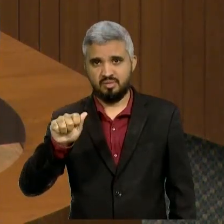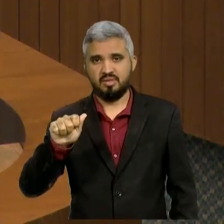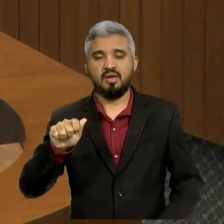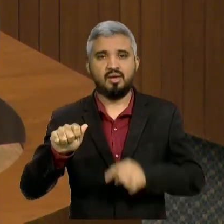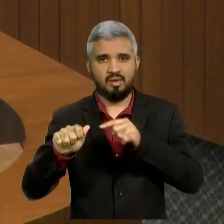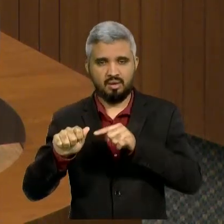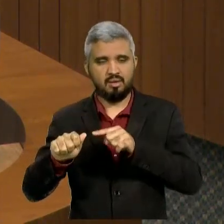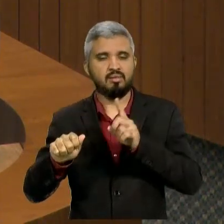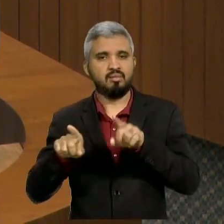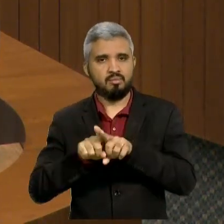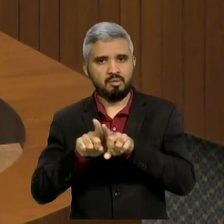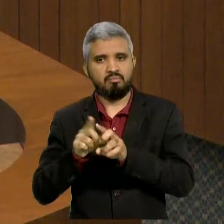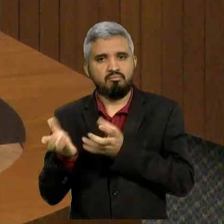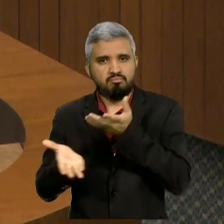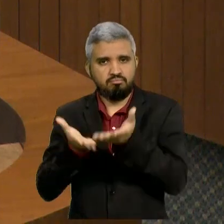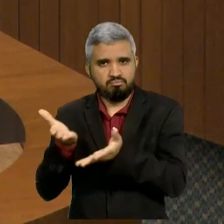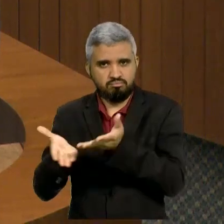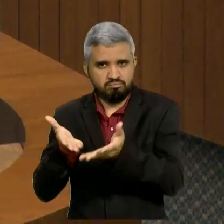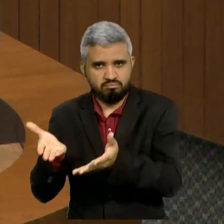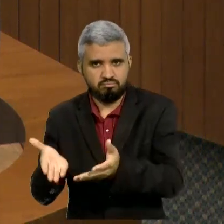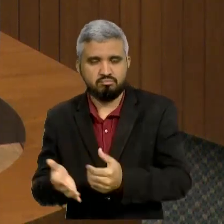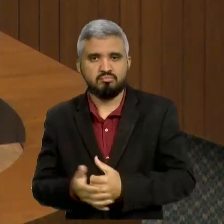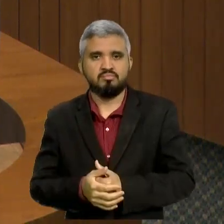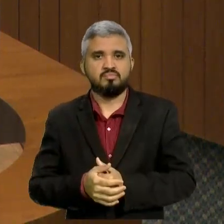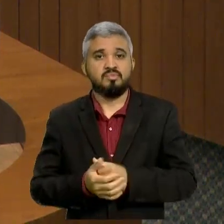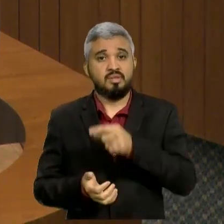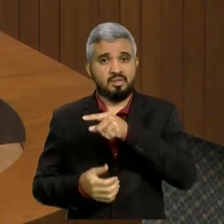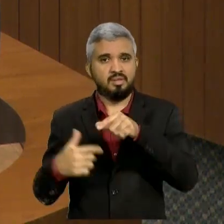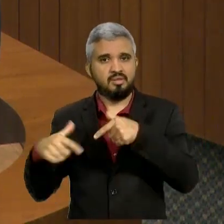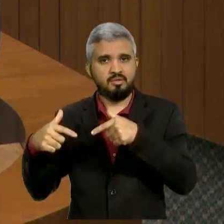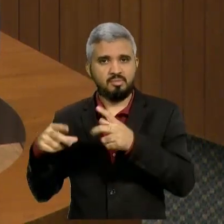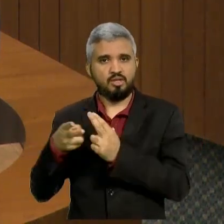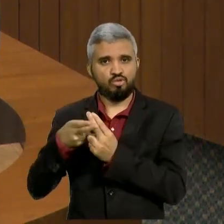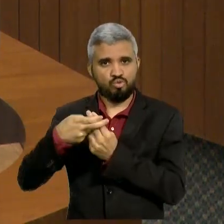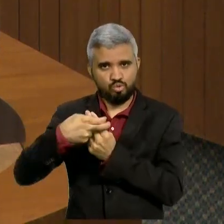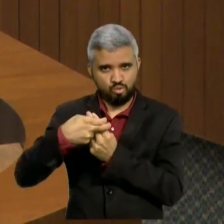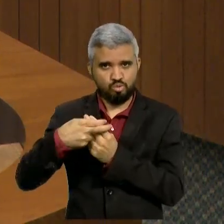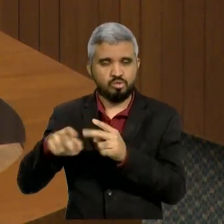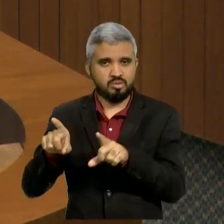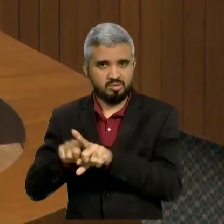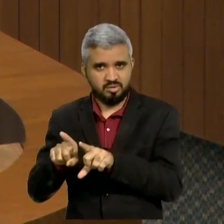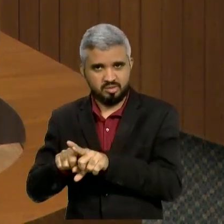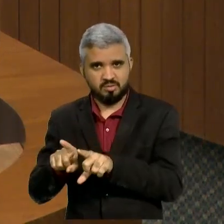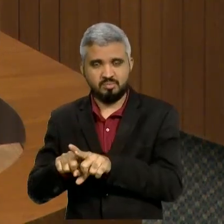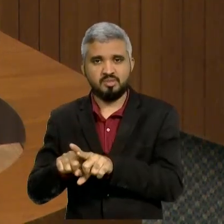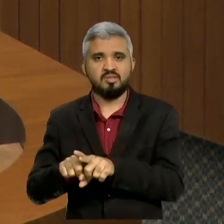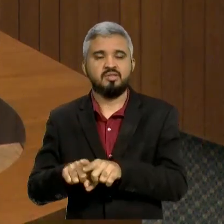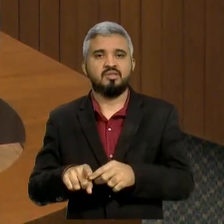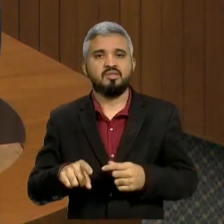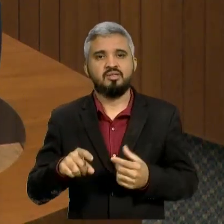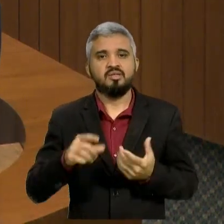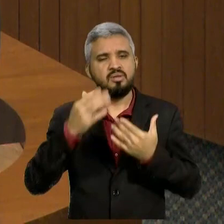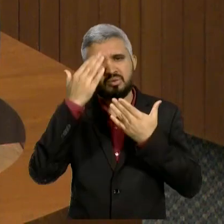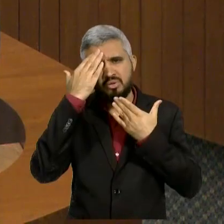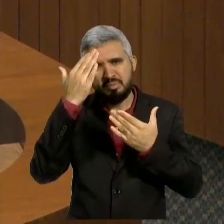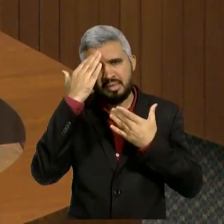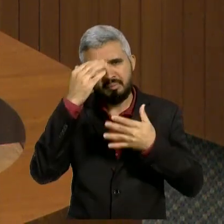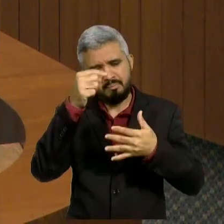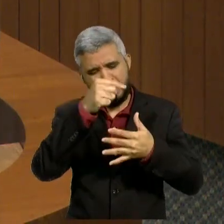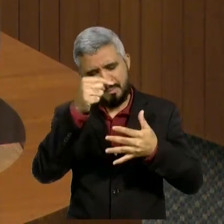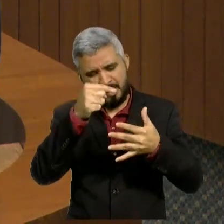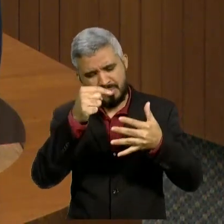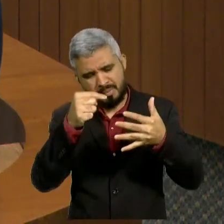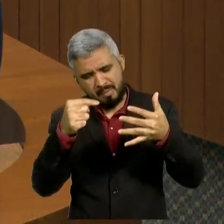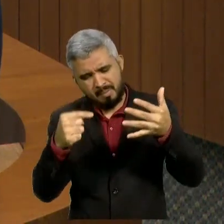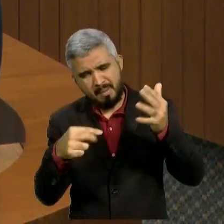possível amo SUS e isso ela tem feito também com maestria atendo Agradeço todos esses médicos também